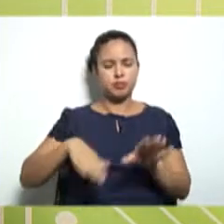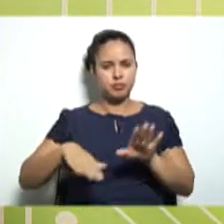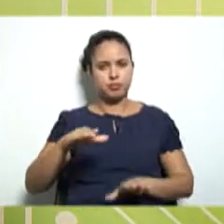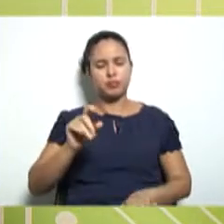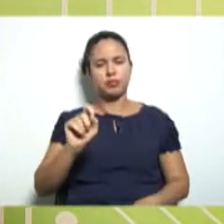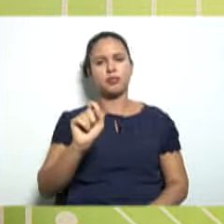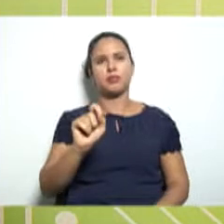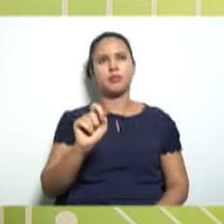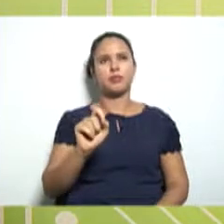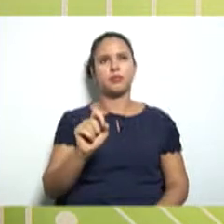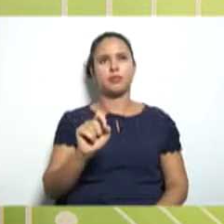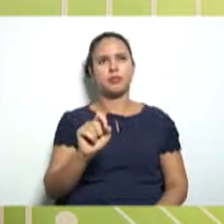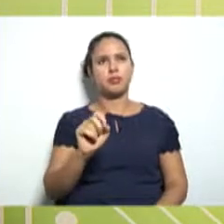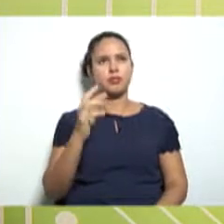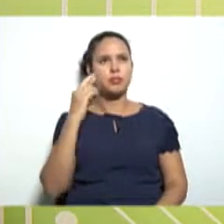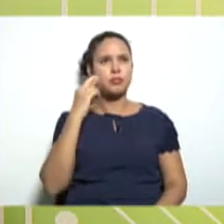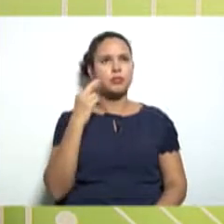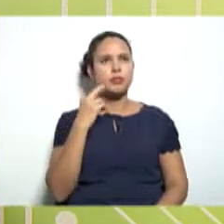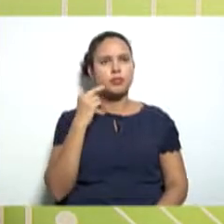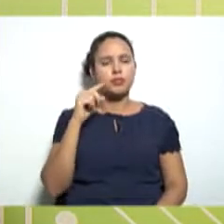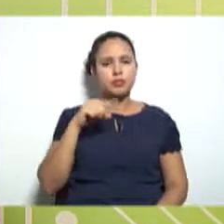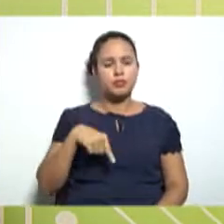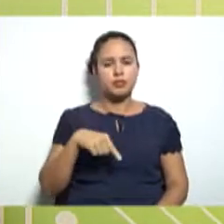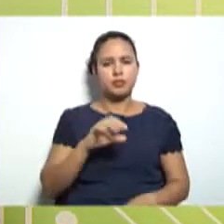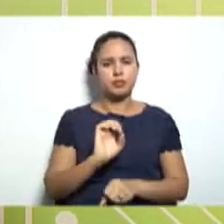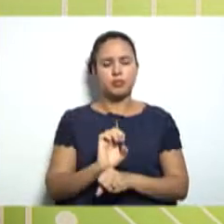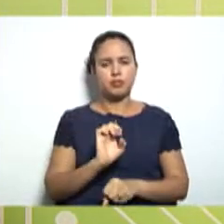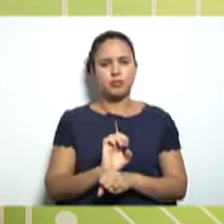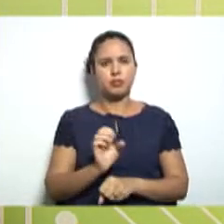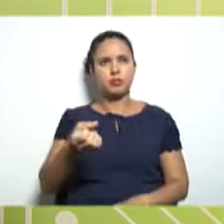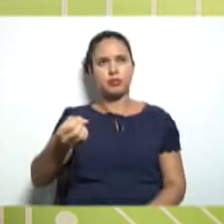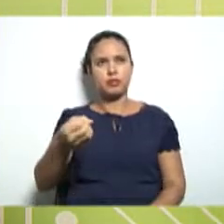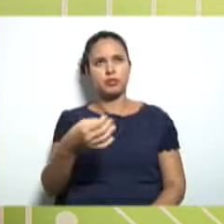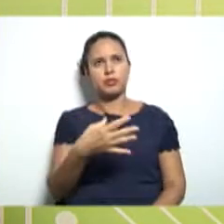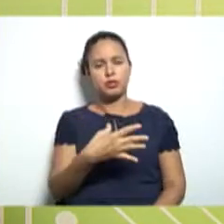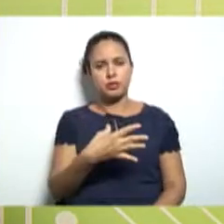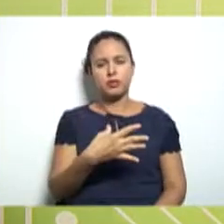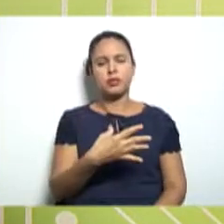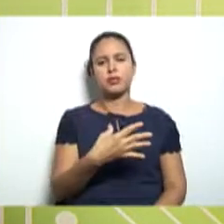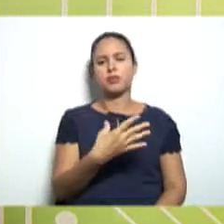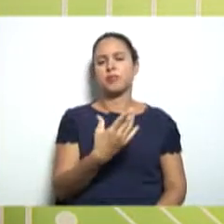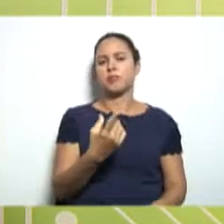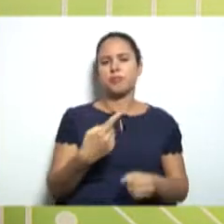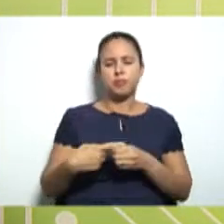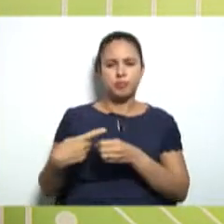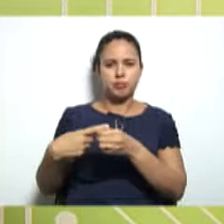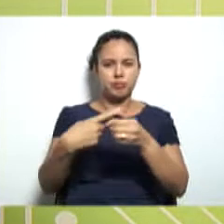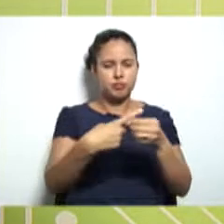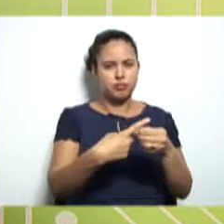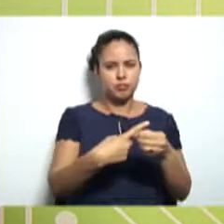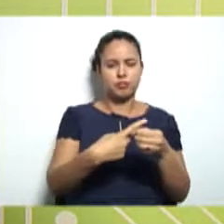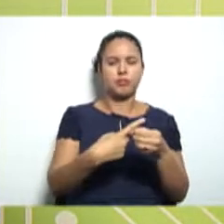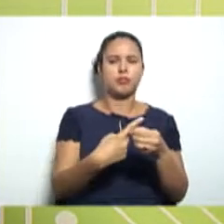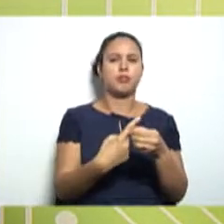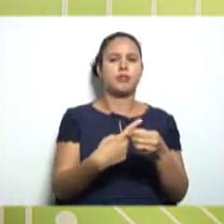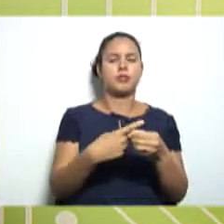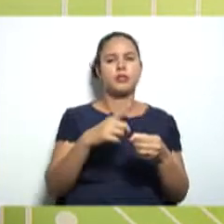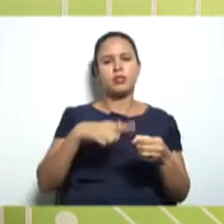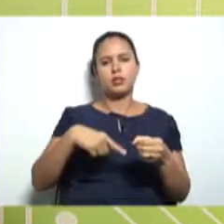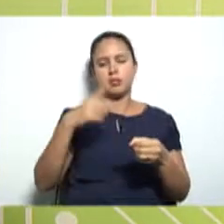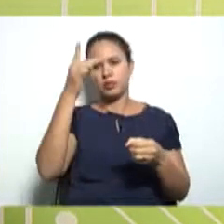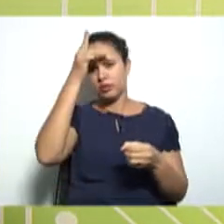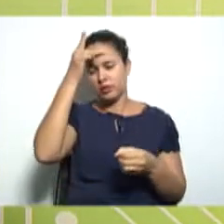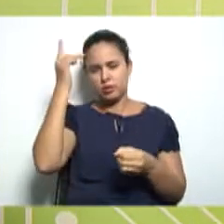região, né, Rondônia é um estado muito recente. A colonização do interior, ela data aí de 40, 50 anos atrás. Então, ela tem uma colonização